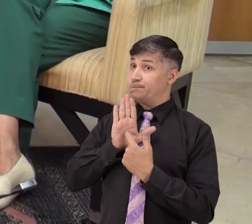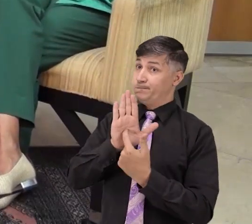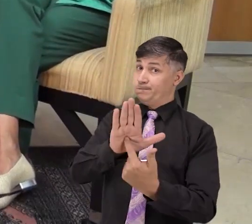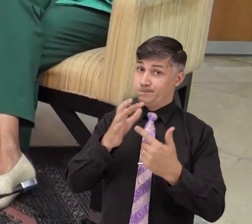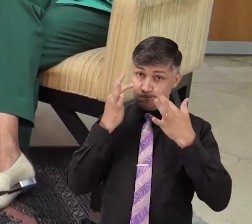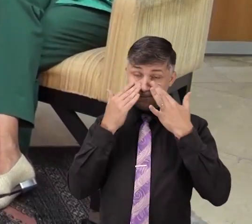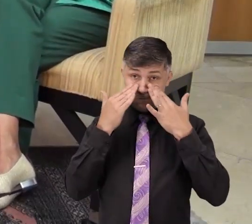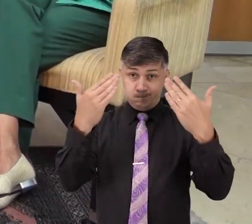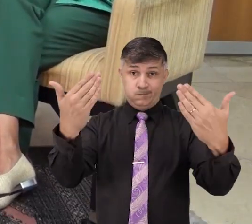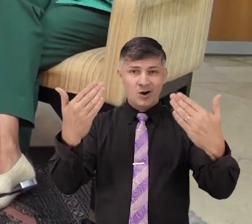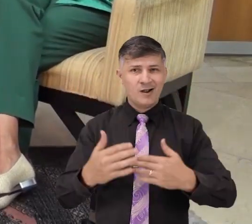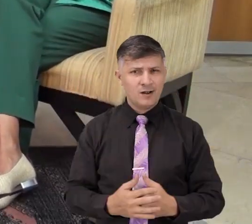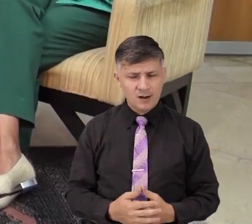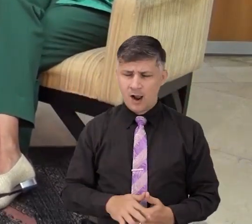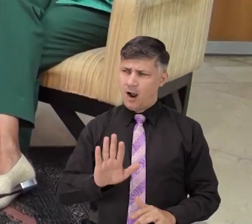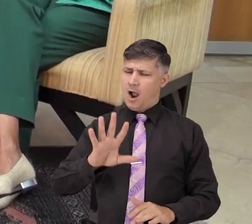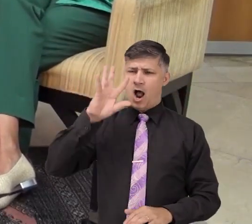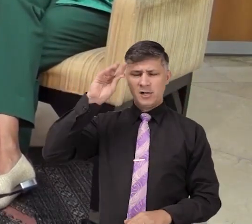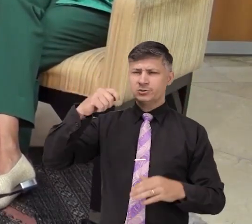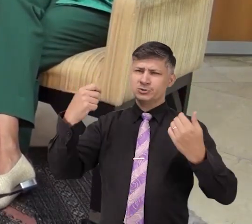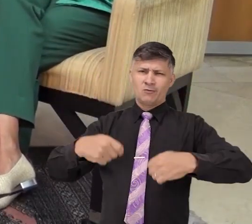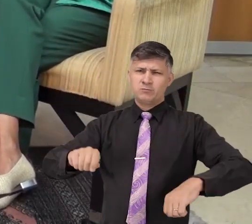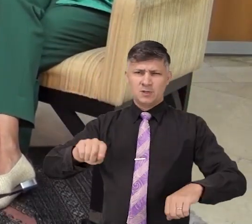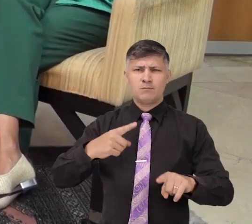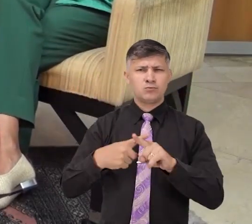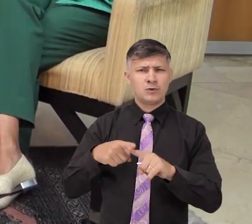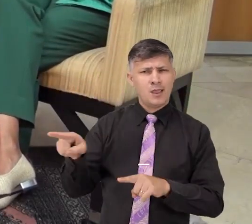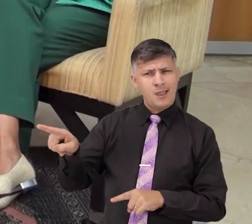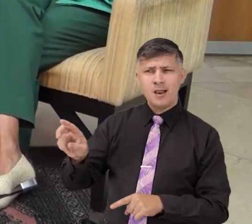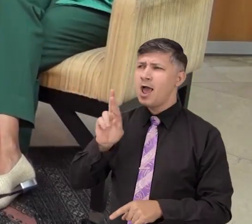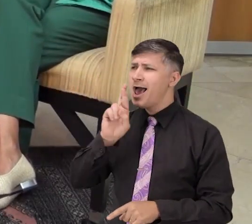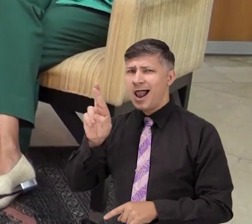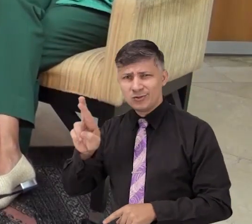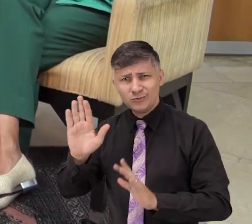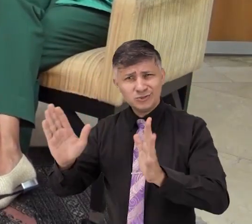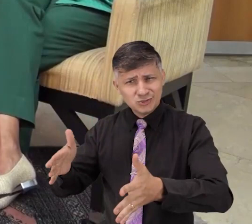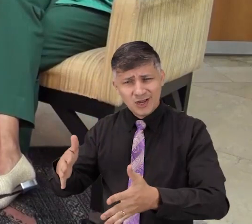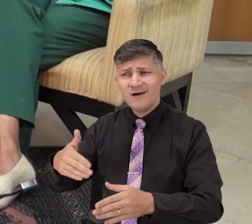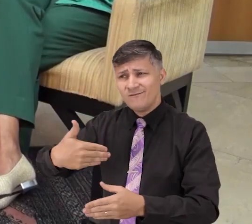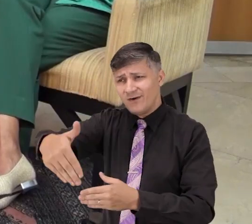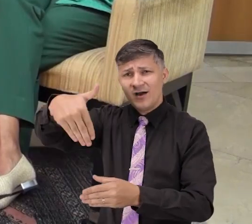isso assim, gente, eu acho que eu não vou precisar sustentar, que o relator já tinha dito que